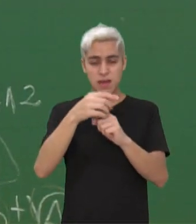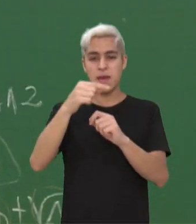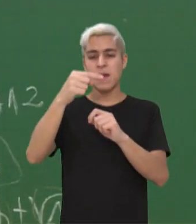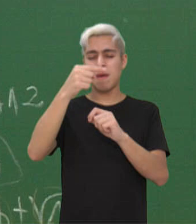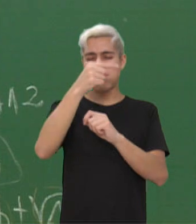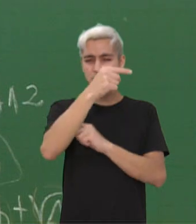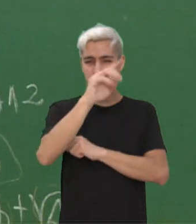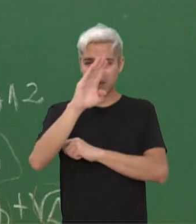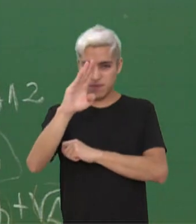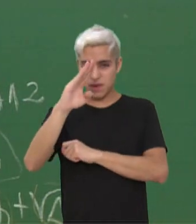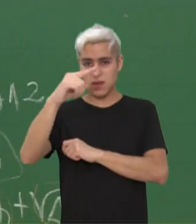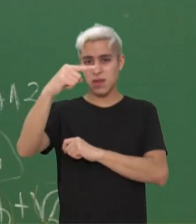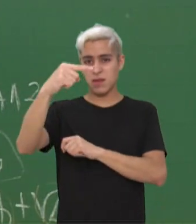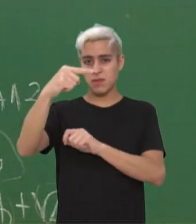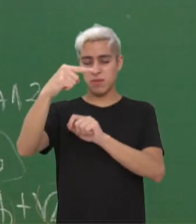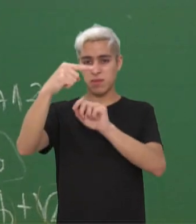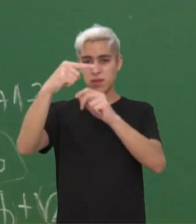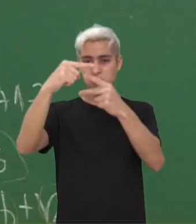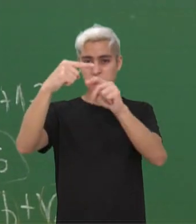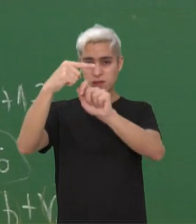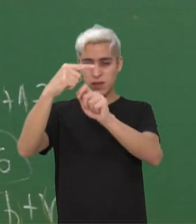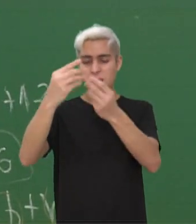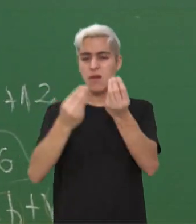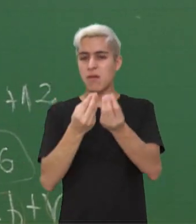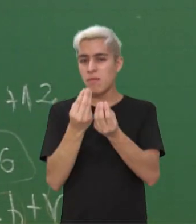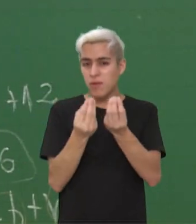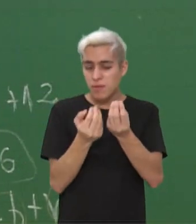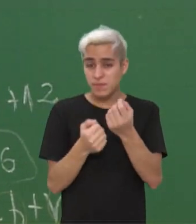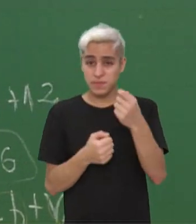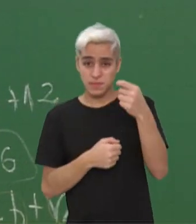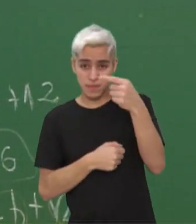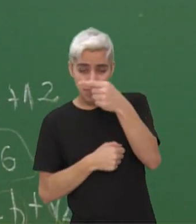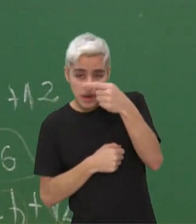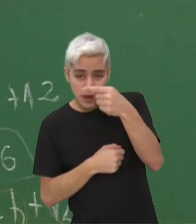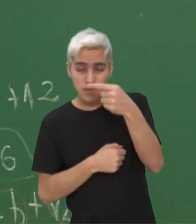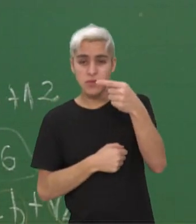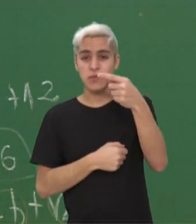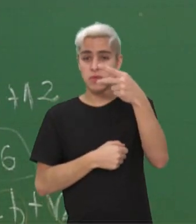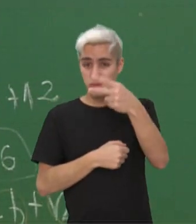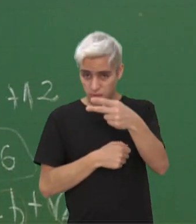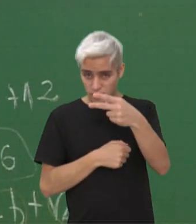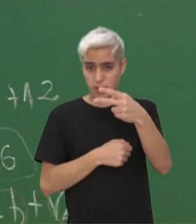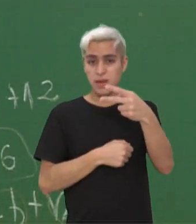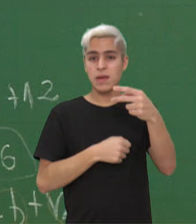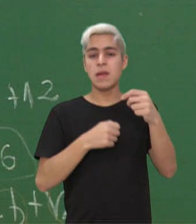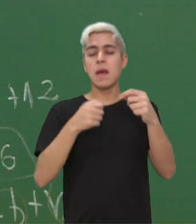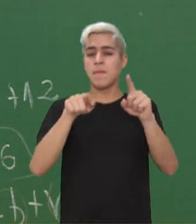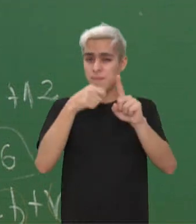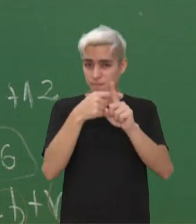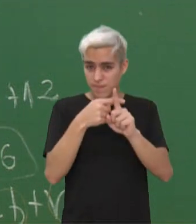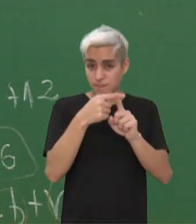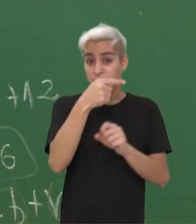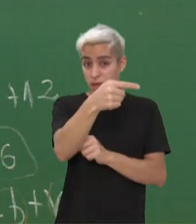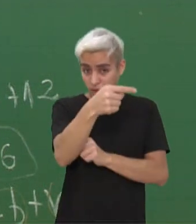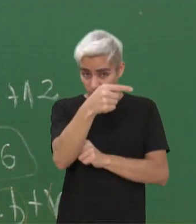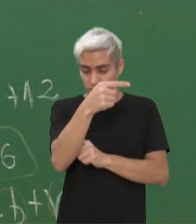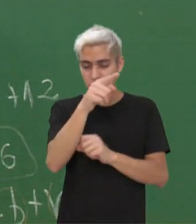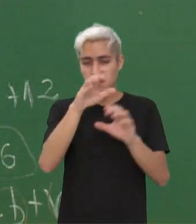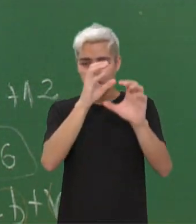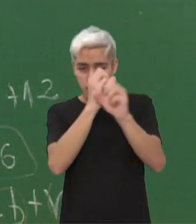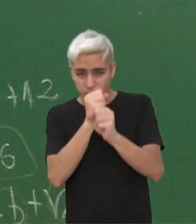2a, menos b vale menos 2, professor. Então, menos 2 com o menos aqui da frente fica 2